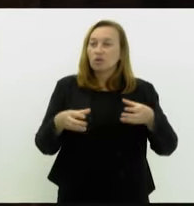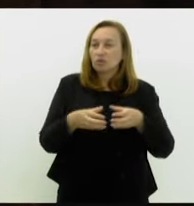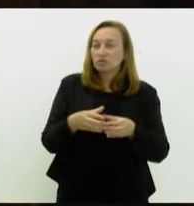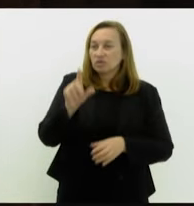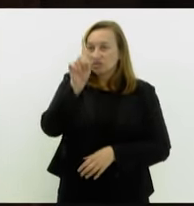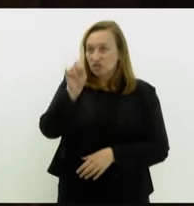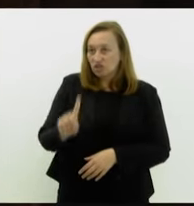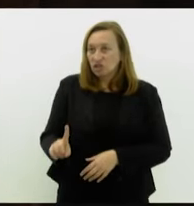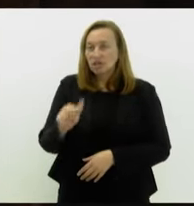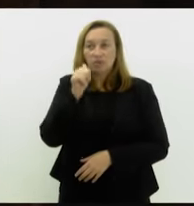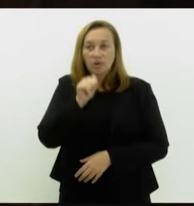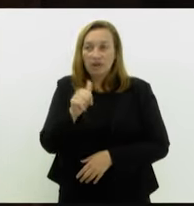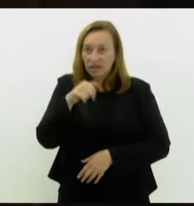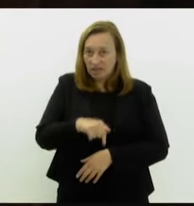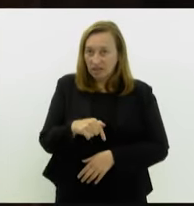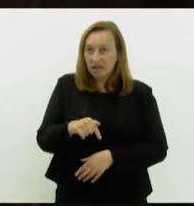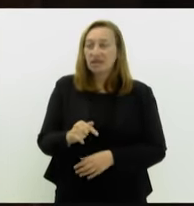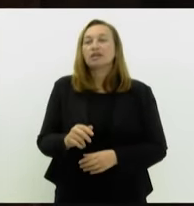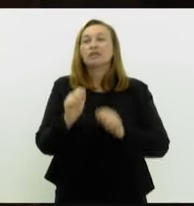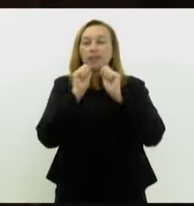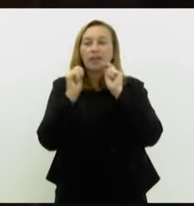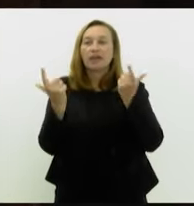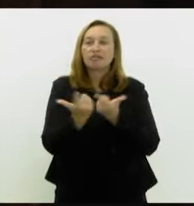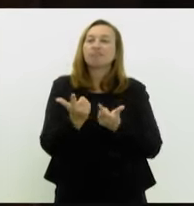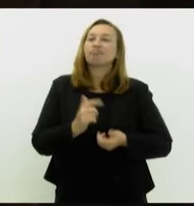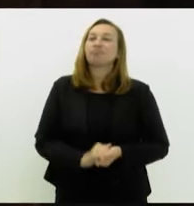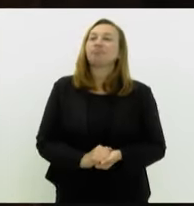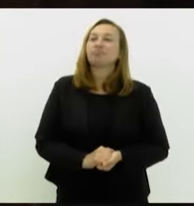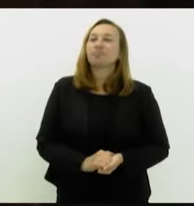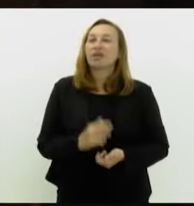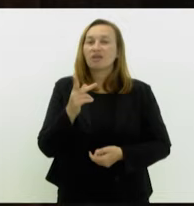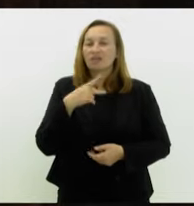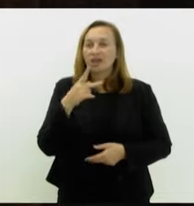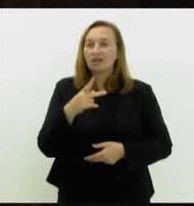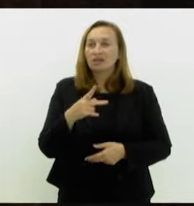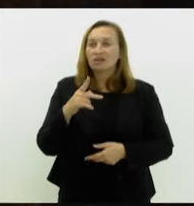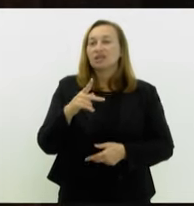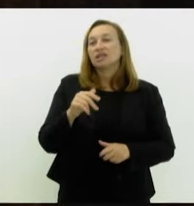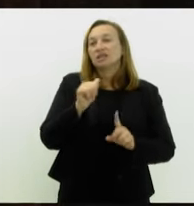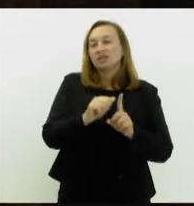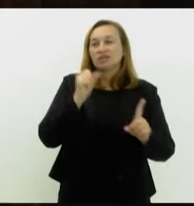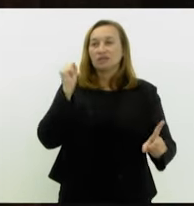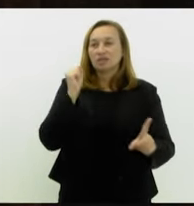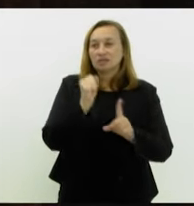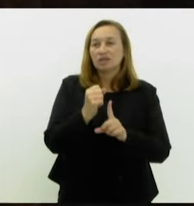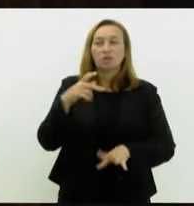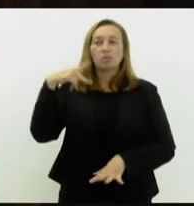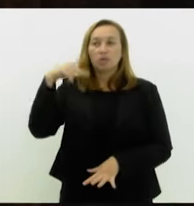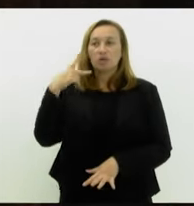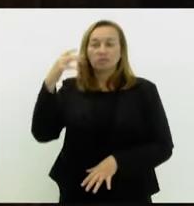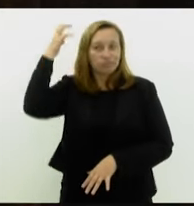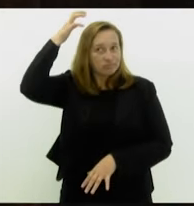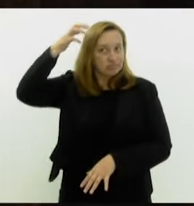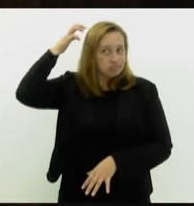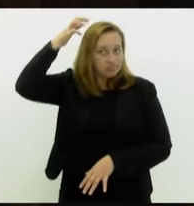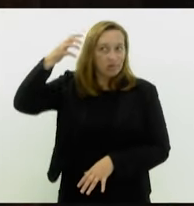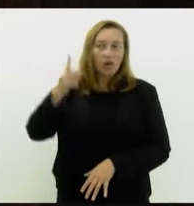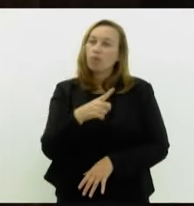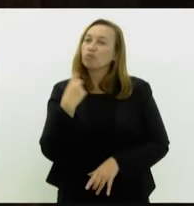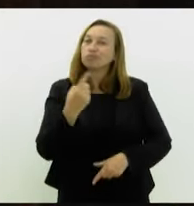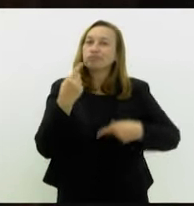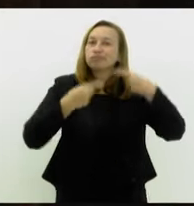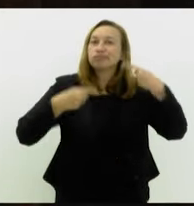dos direitos da mulher kirna aqui na Assembleia Legislativa sem falar do feminicídio político de Maria el Franco Esse é um debate que nós